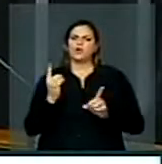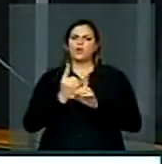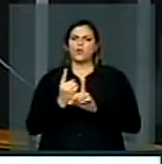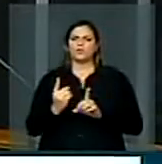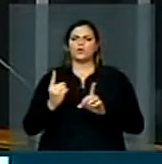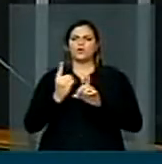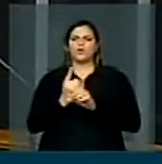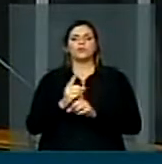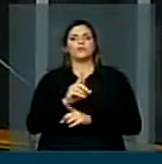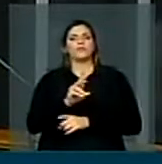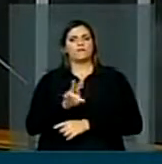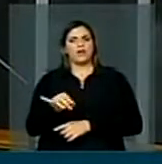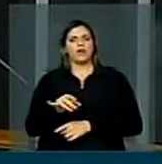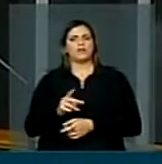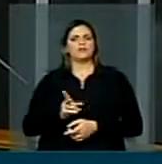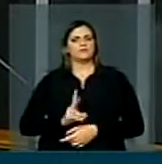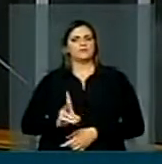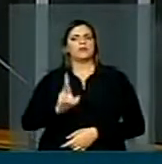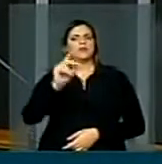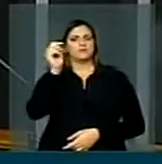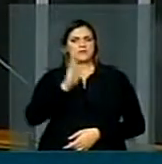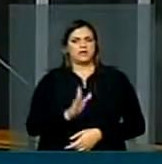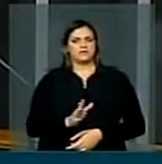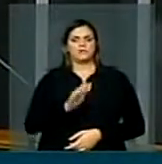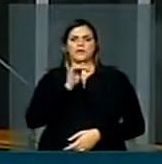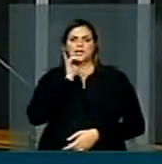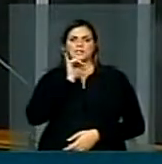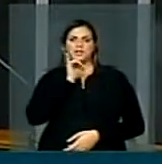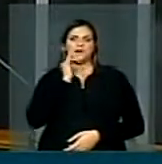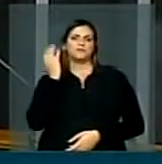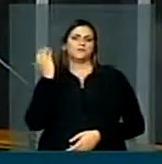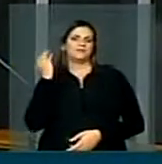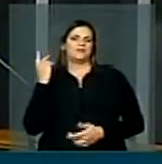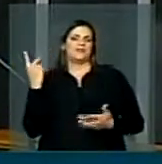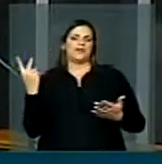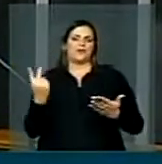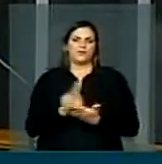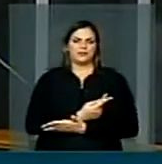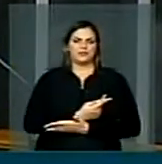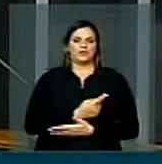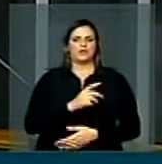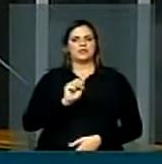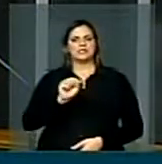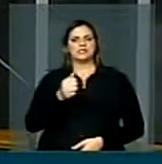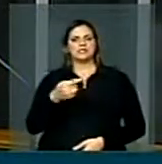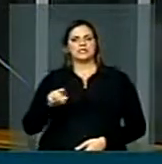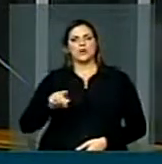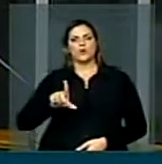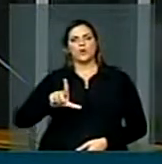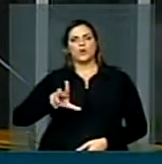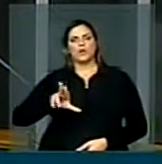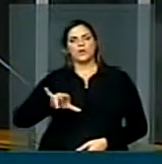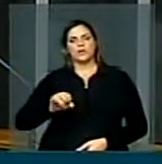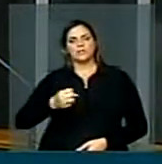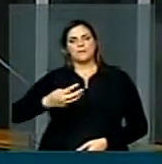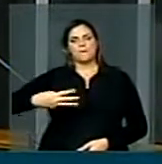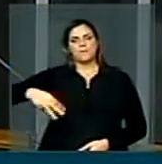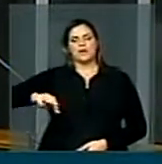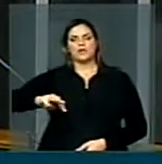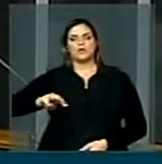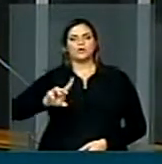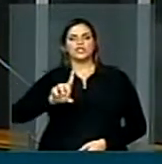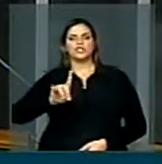presidente, estão acontecendo no Brasil, tais como o que foi ocorrido, portanto, em São Luís no dia 10 de novembro de